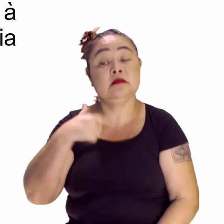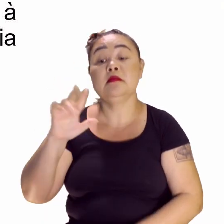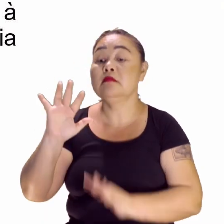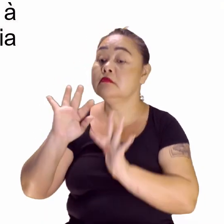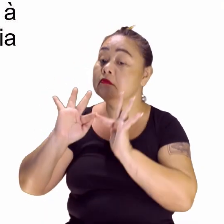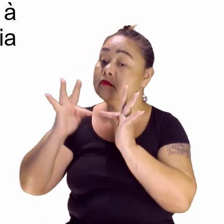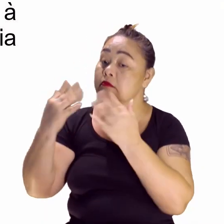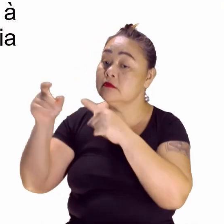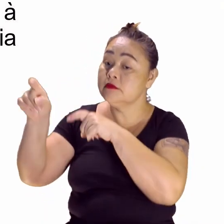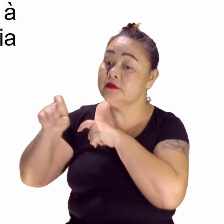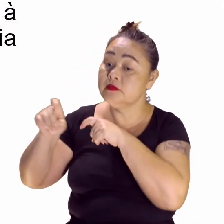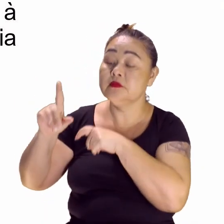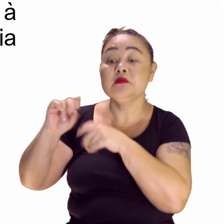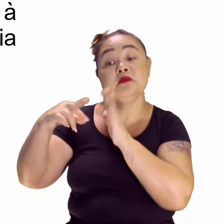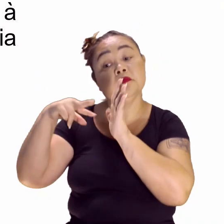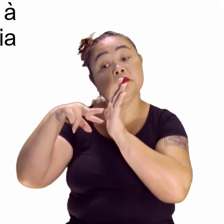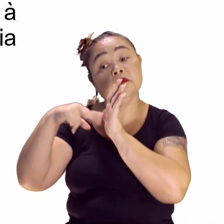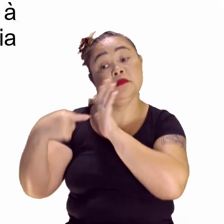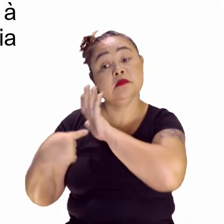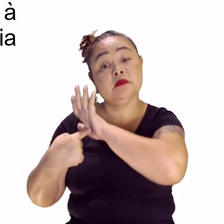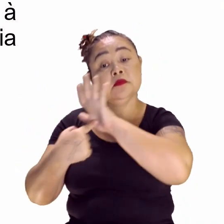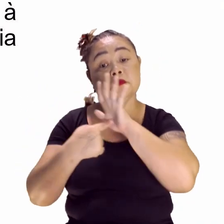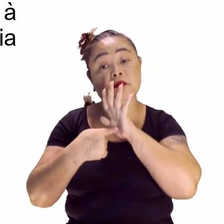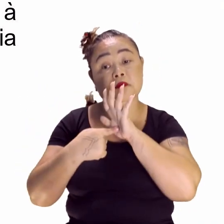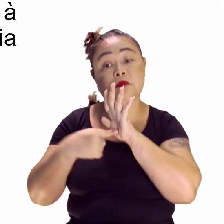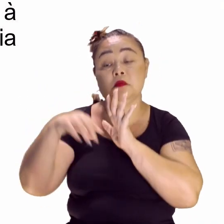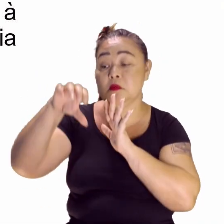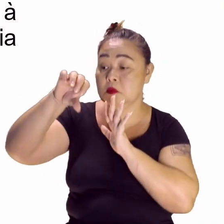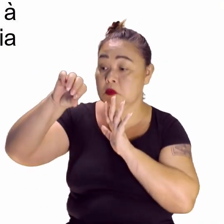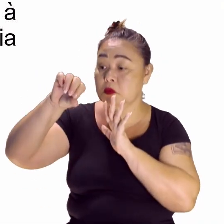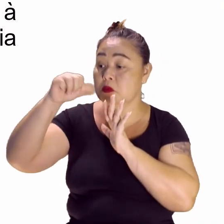familiar representa em nosso estado, dos